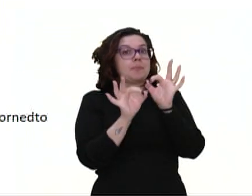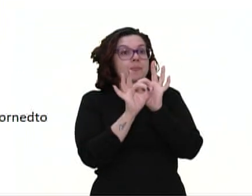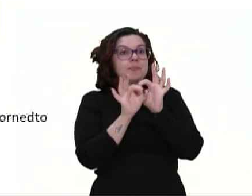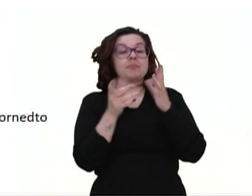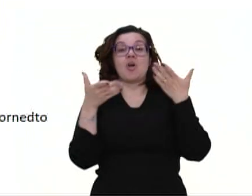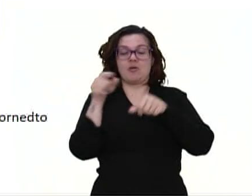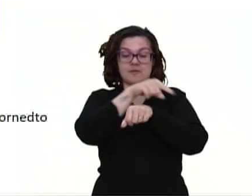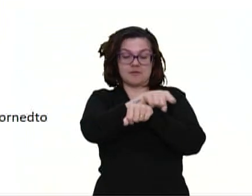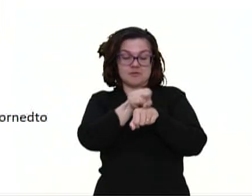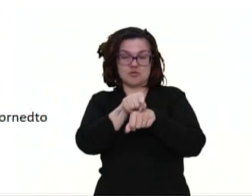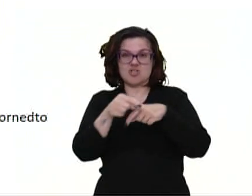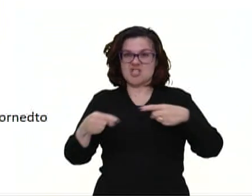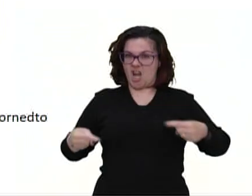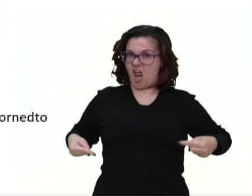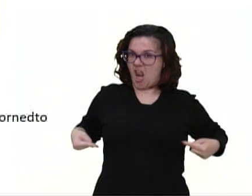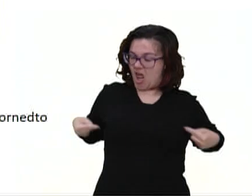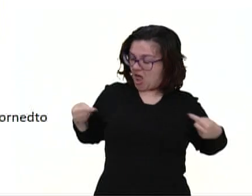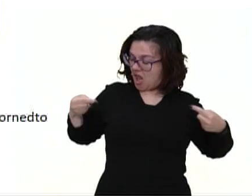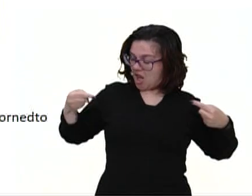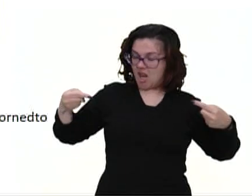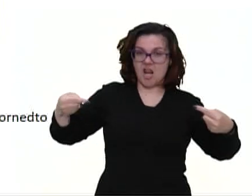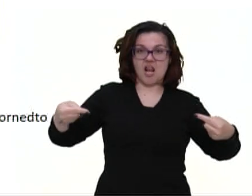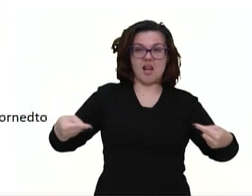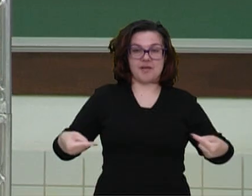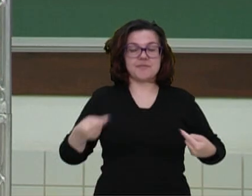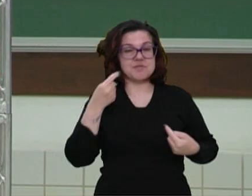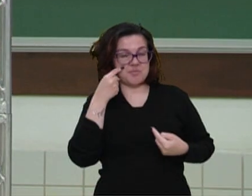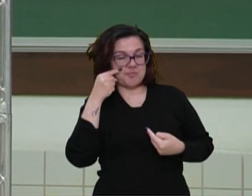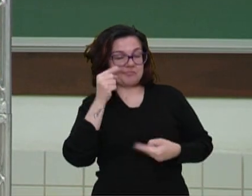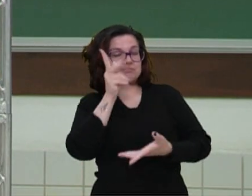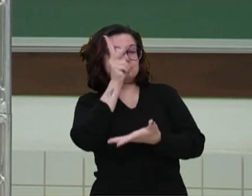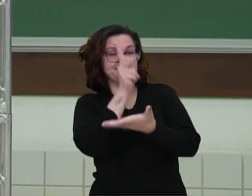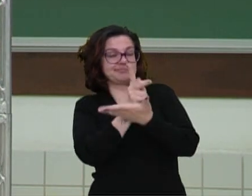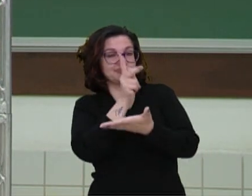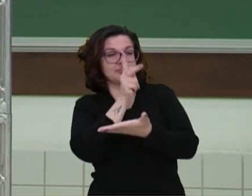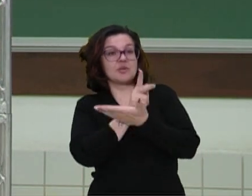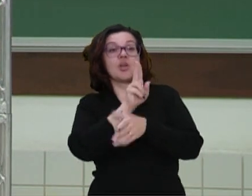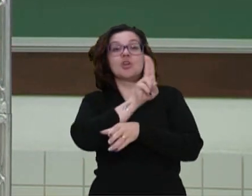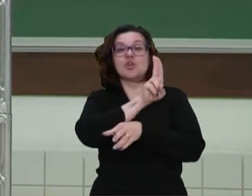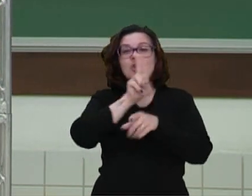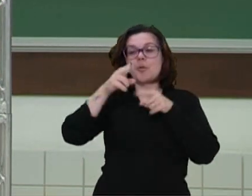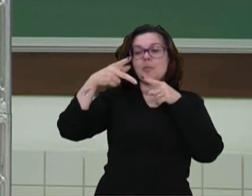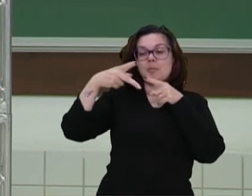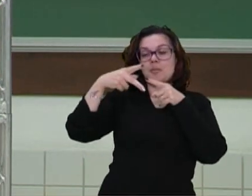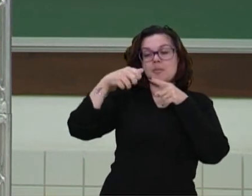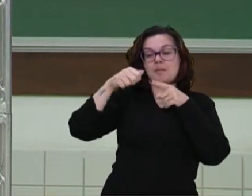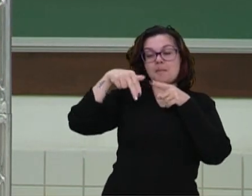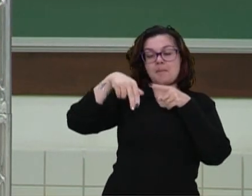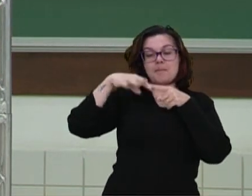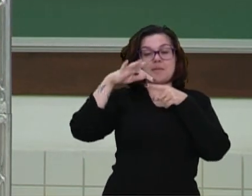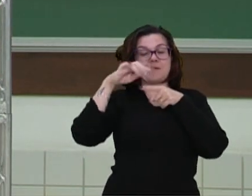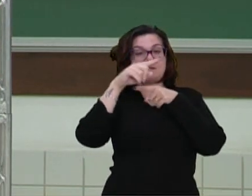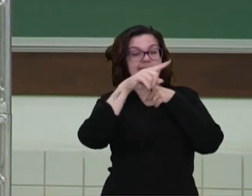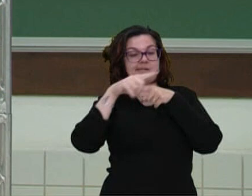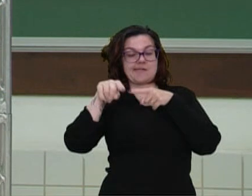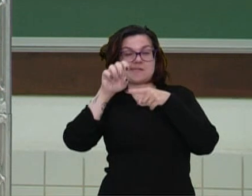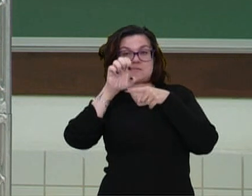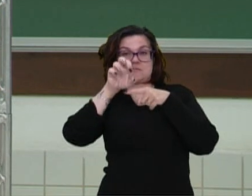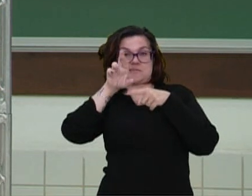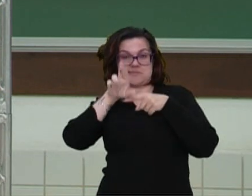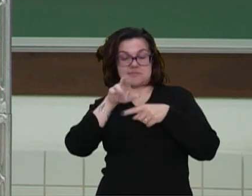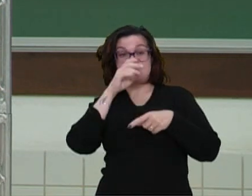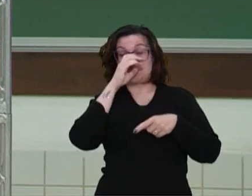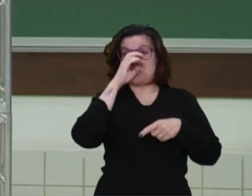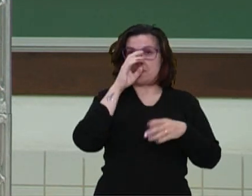esses tanques que são bastante importantes, aparecem muito em questões. O Panzer. Panzer era um tanque menor.